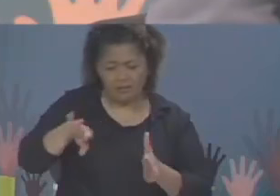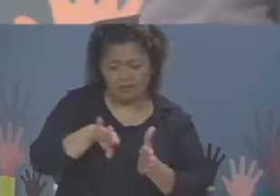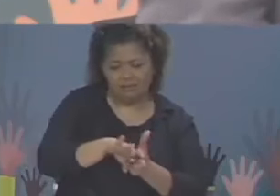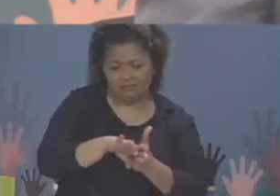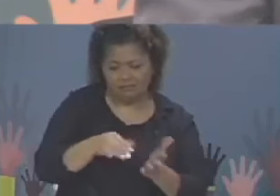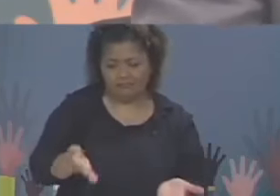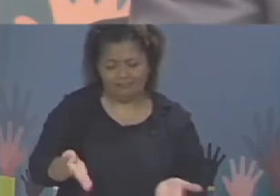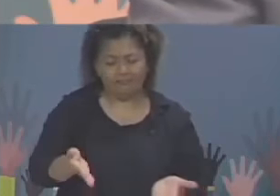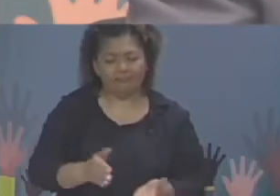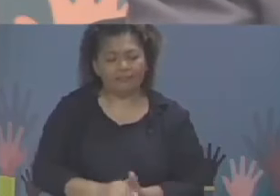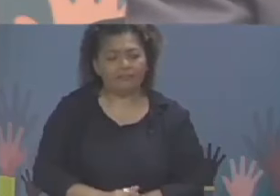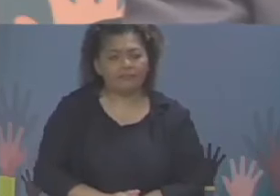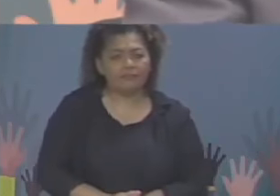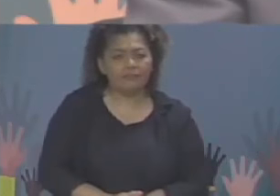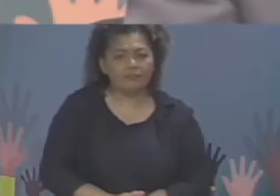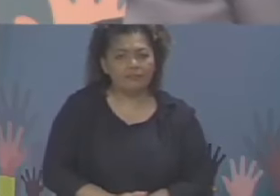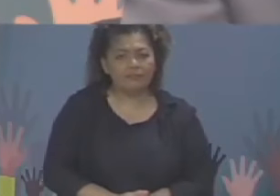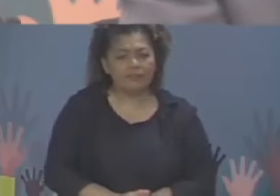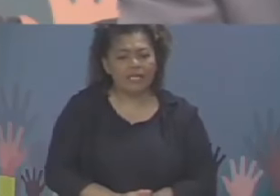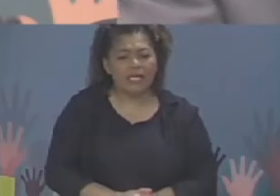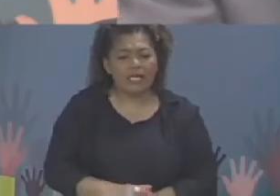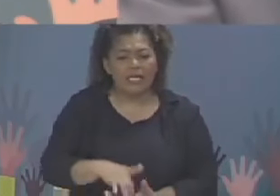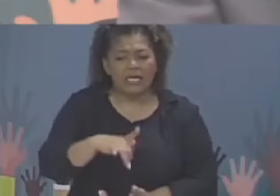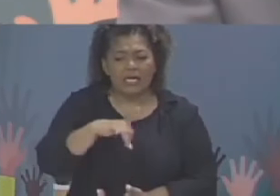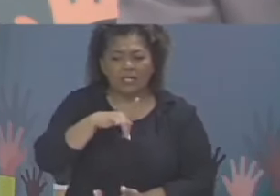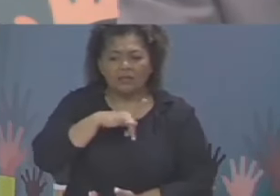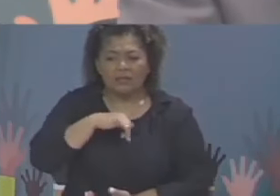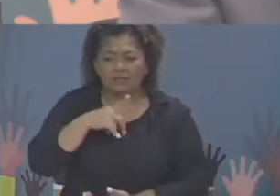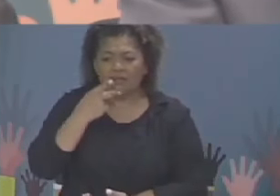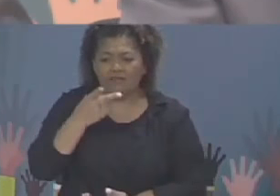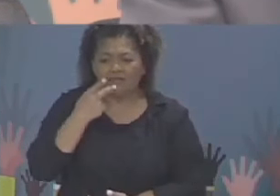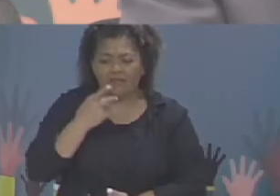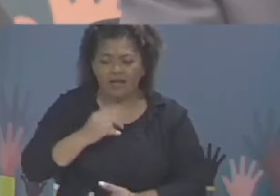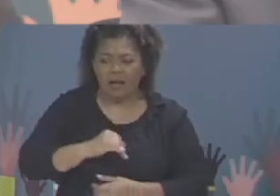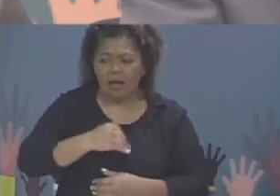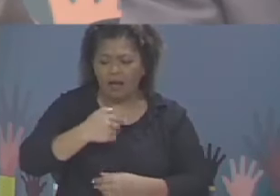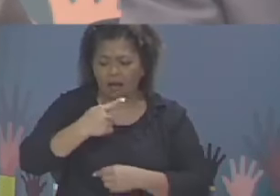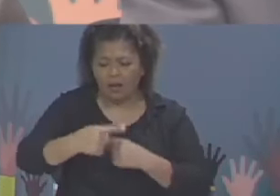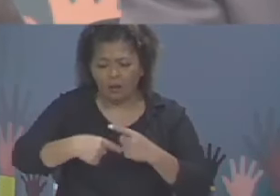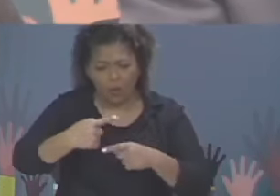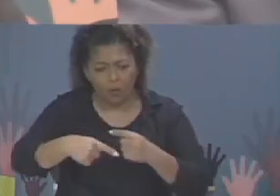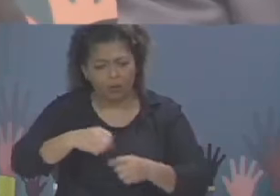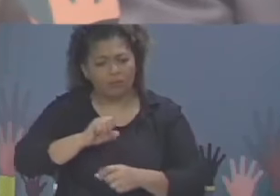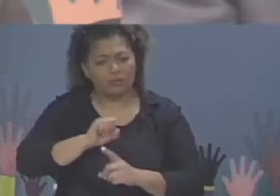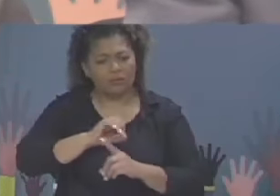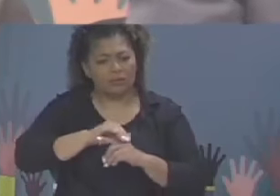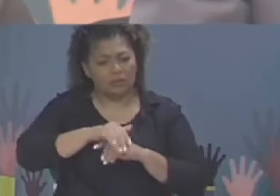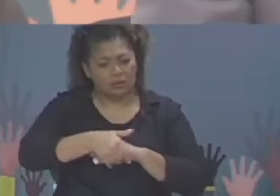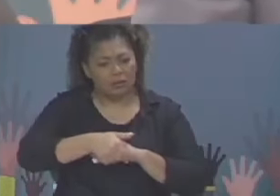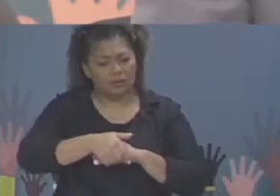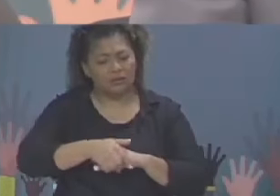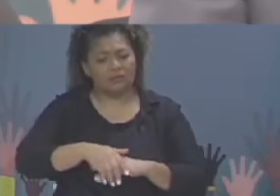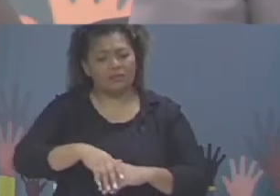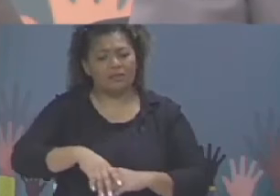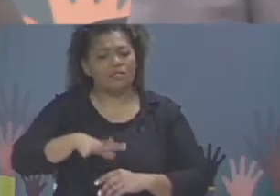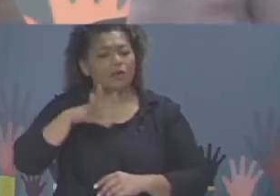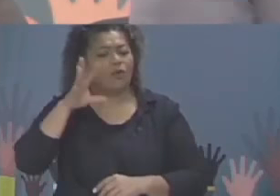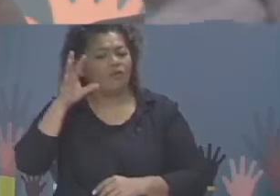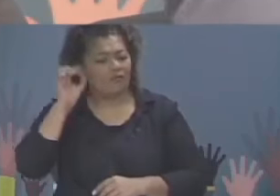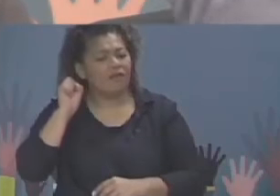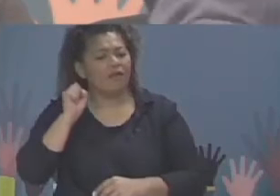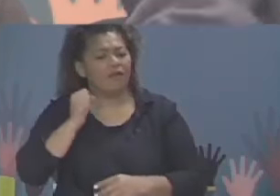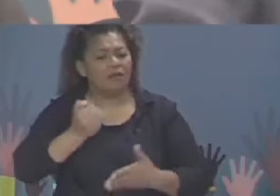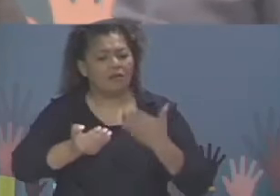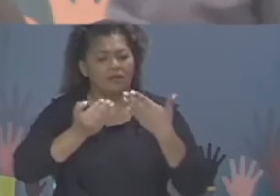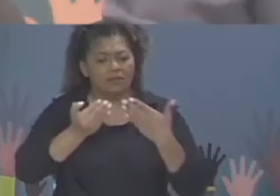ao longo desta noite, mas, acima de tudo, é importante dizer para vocês que nossa plataforma é sempre ouvir a categoria. Nós